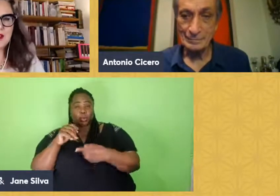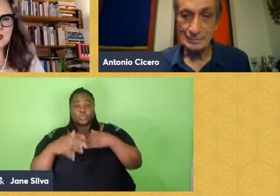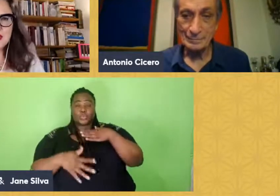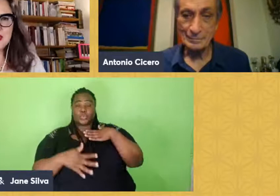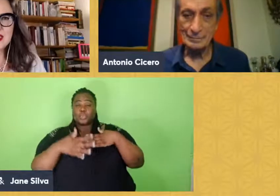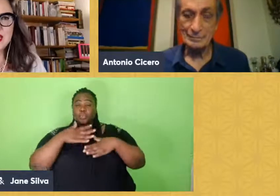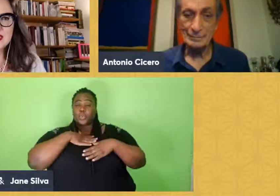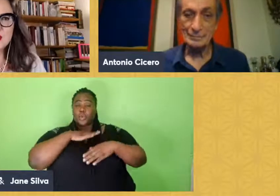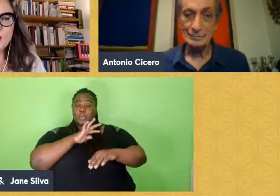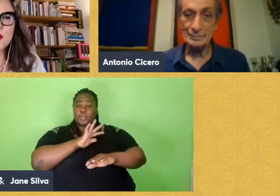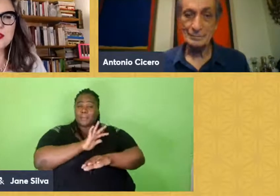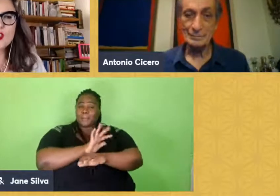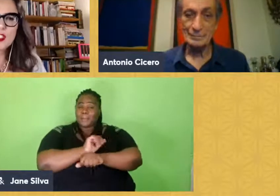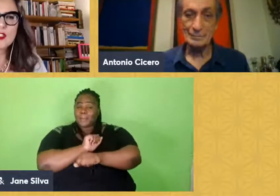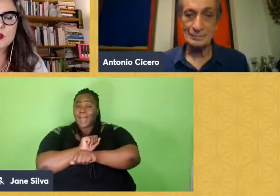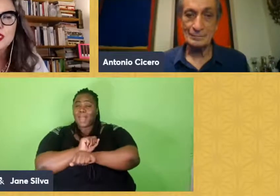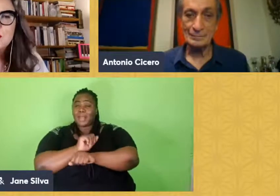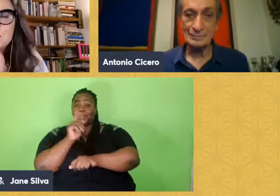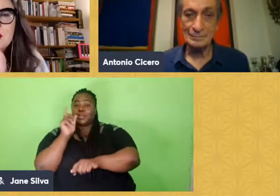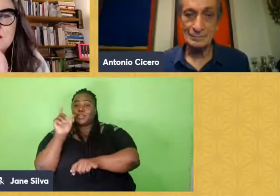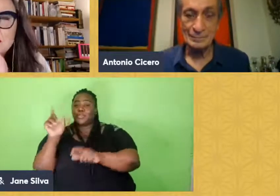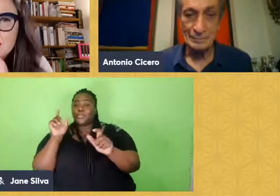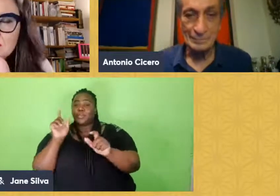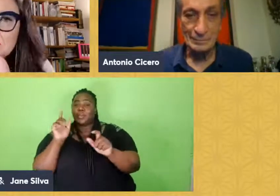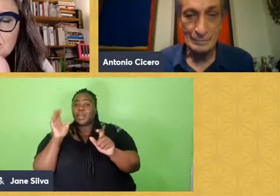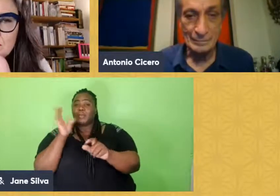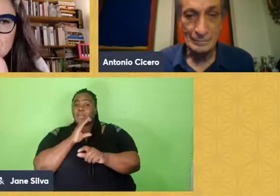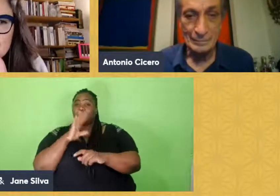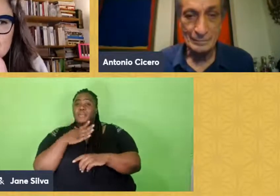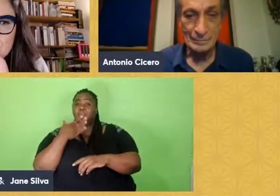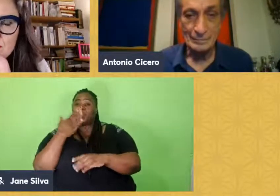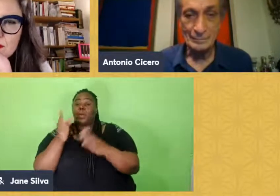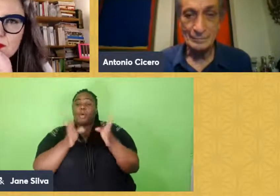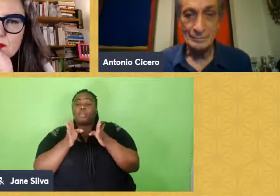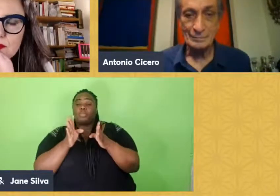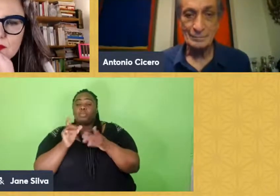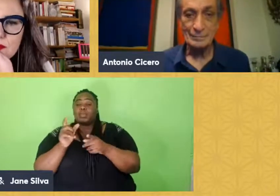e de palavras aceleradas, qual a medida do tempo da vida?